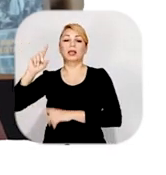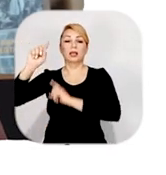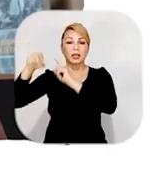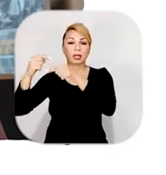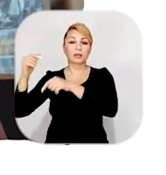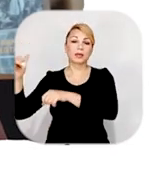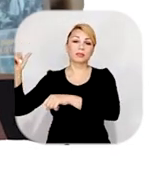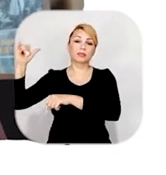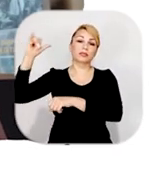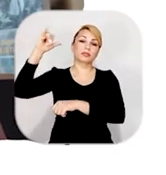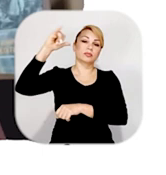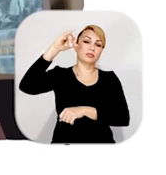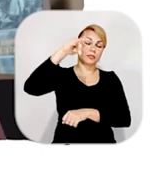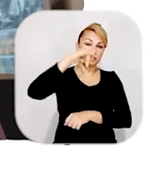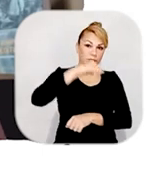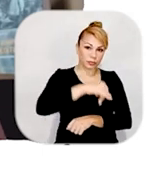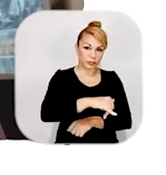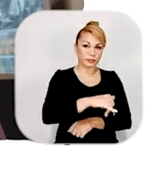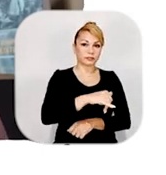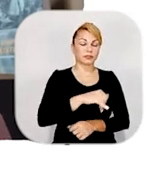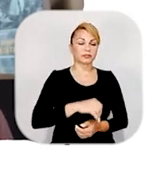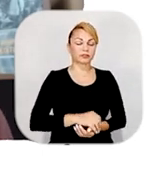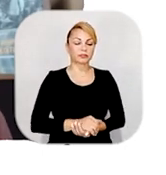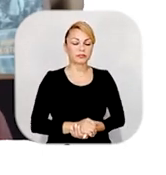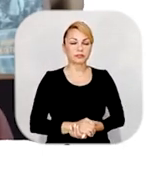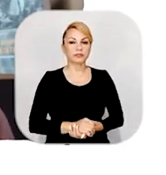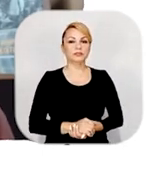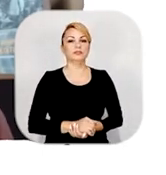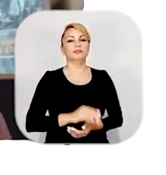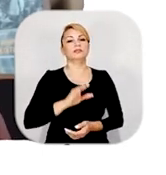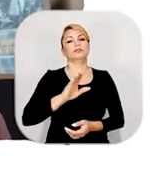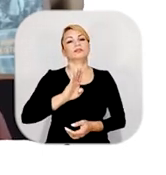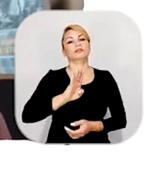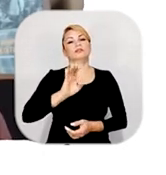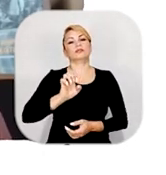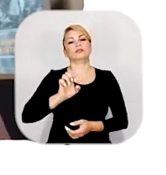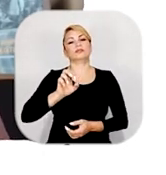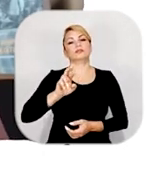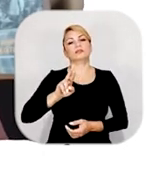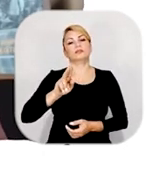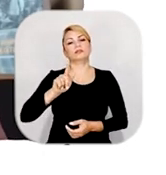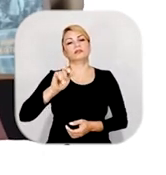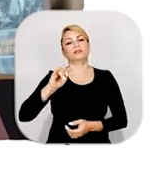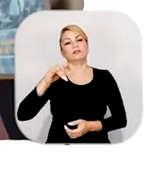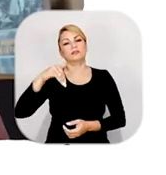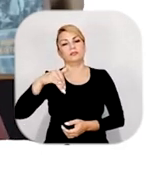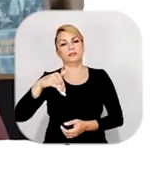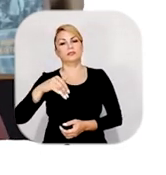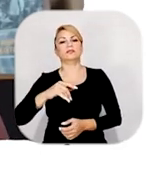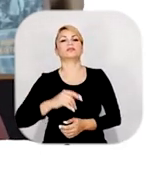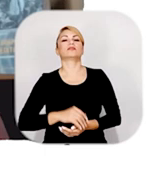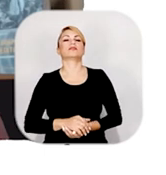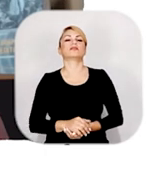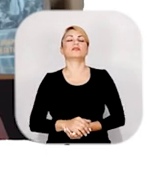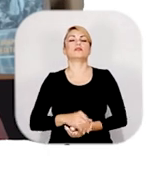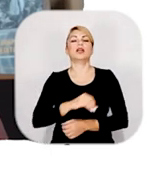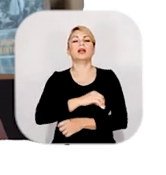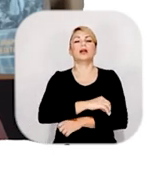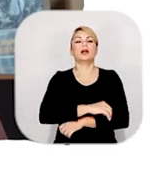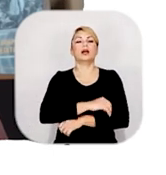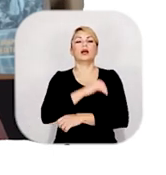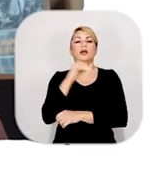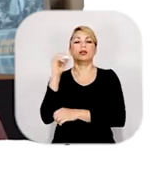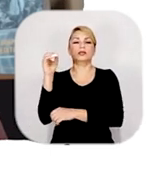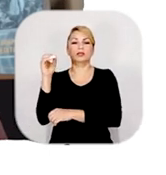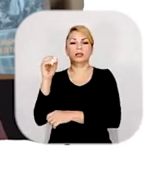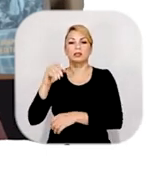foram repatriados para Berlim Ocidental. E uma coisa que eu ainda não citei aqui, que foi